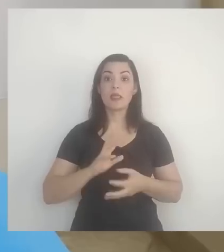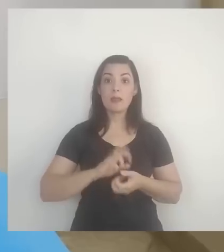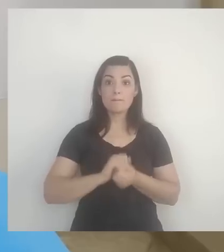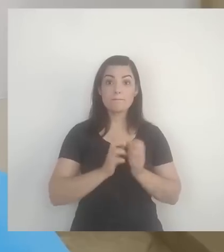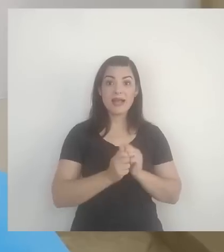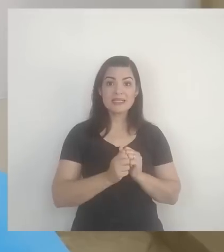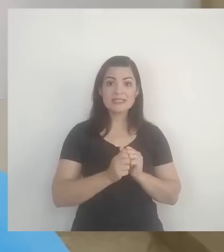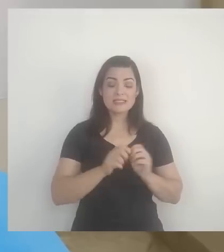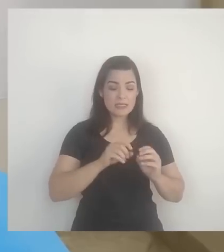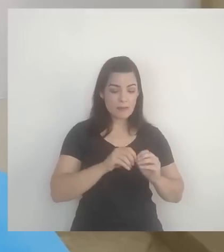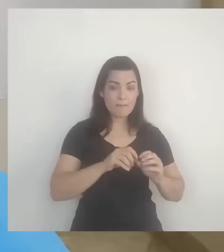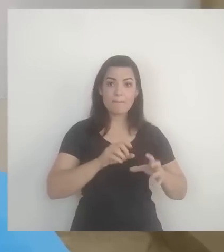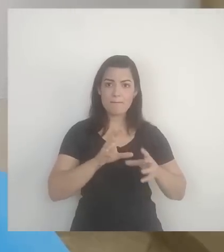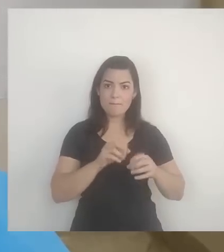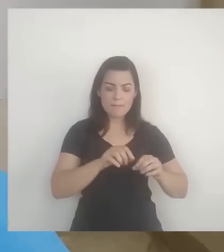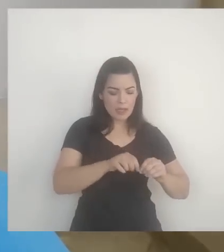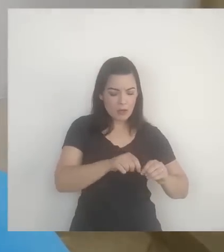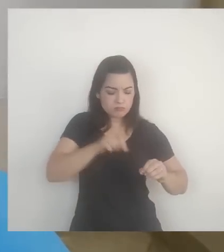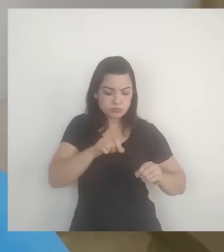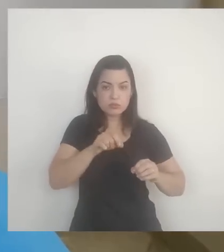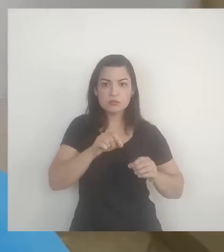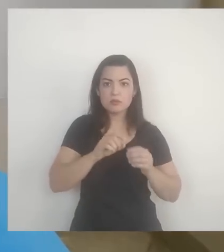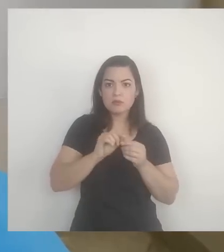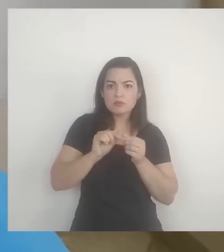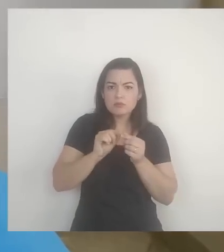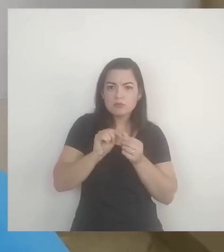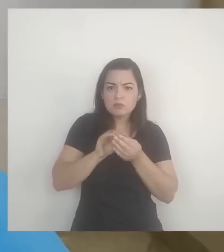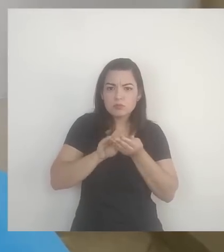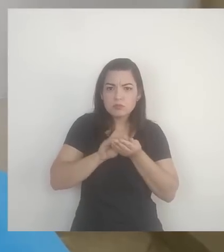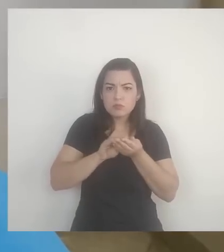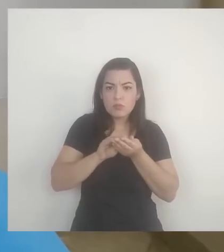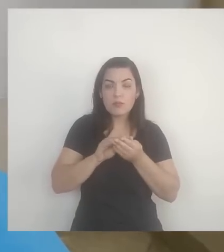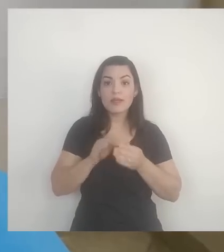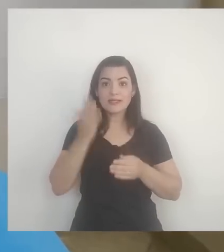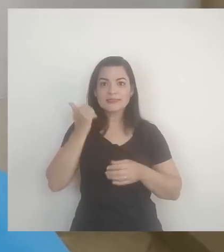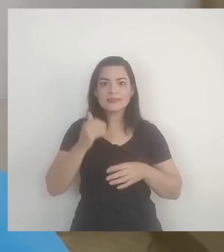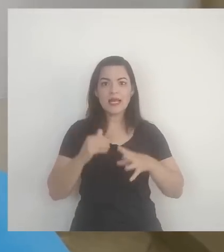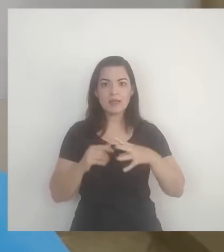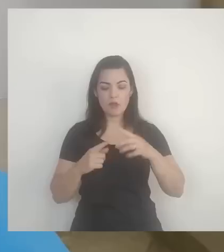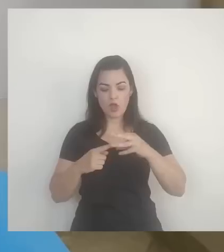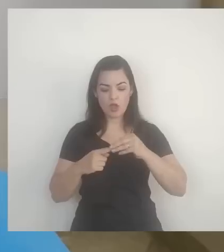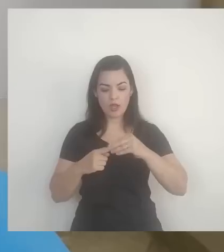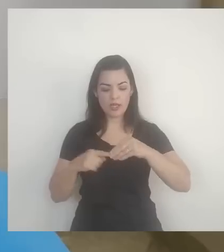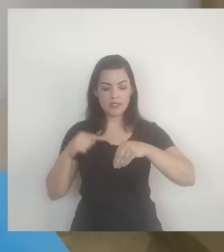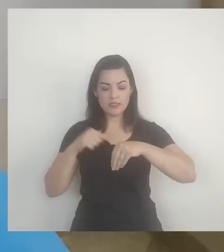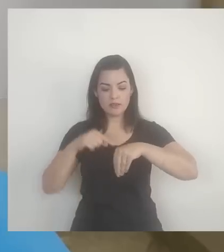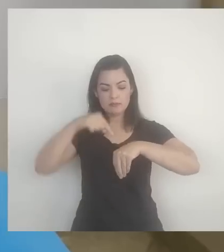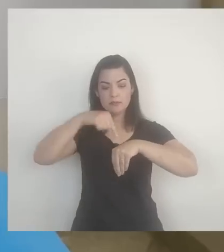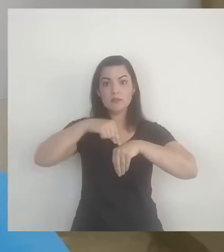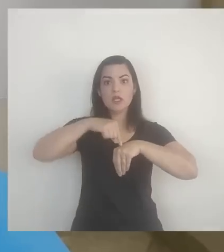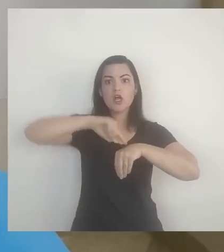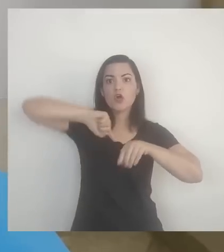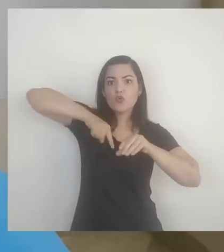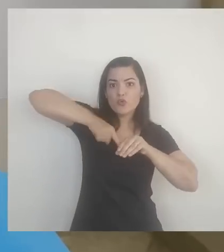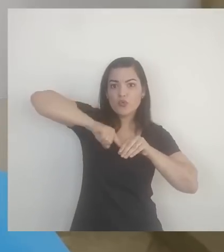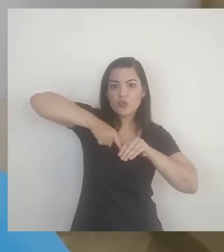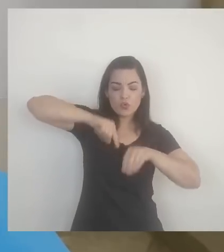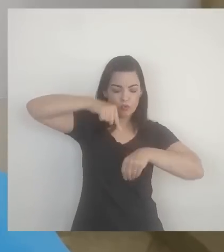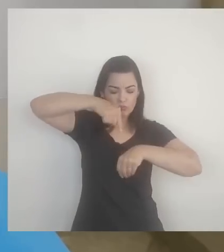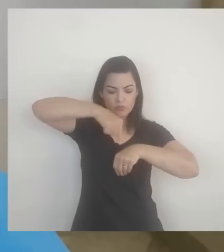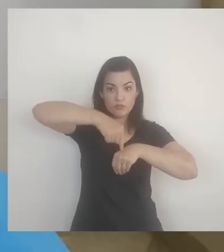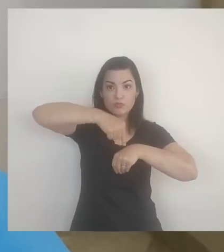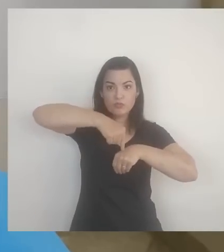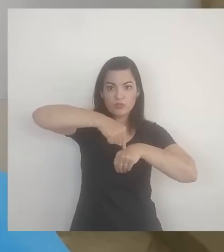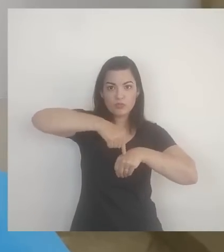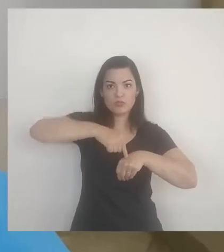pedacinho bem pequenininho da massinha e tampar o buraquinho que a gente tem aqui em cima da tampa da caneta.